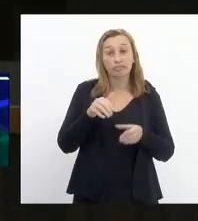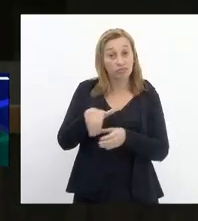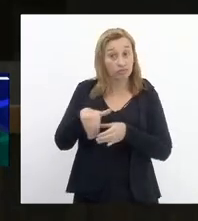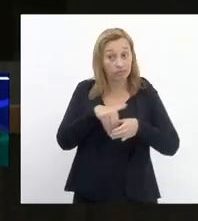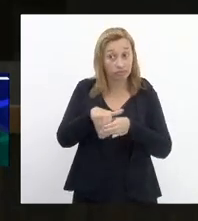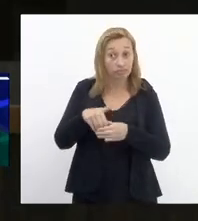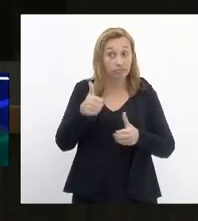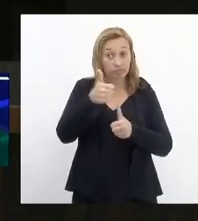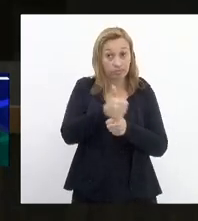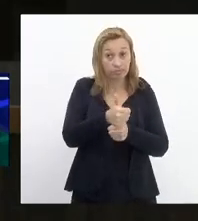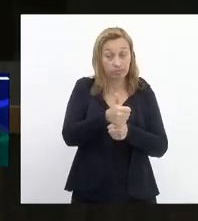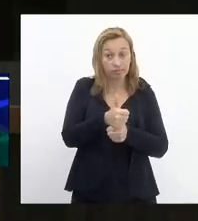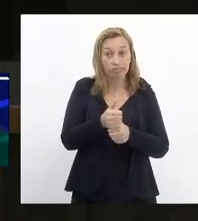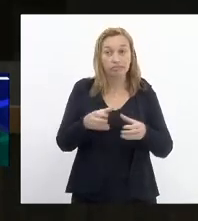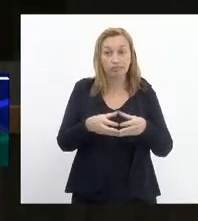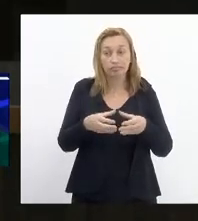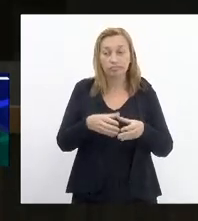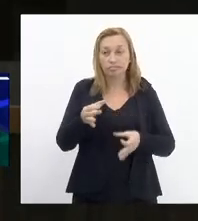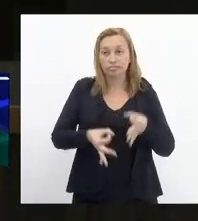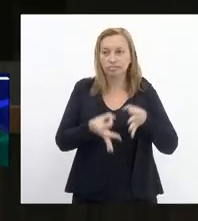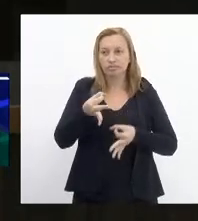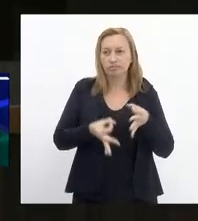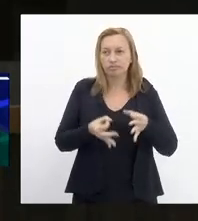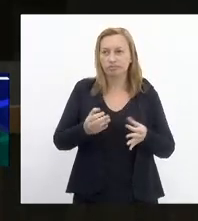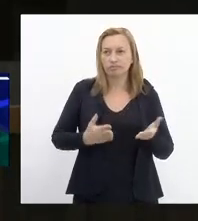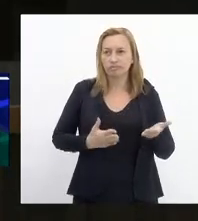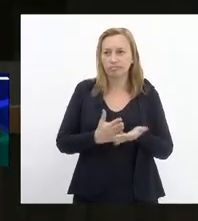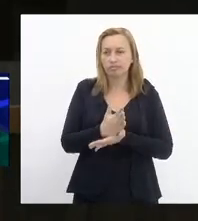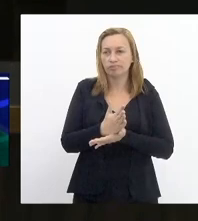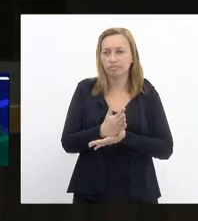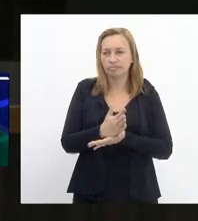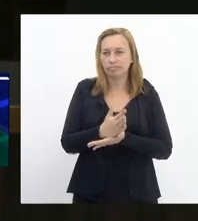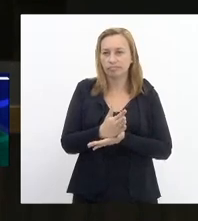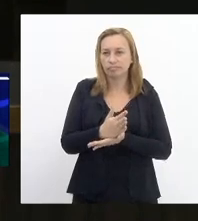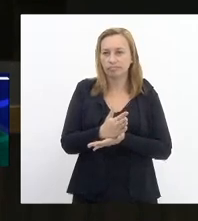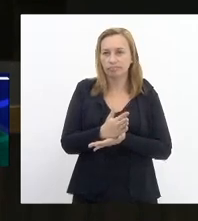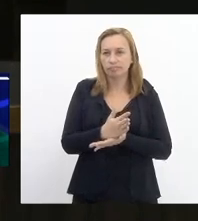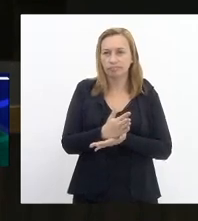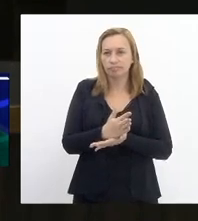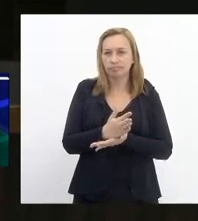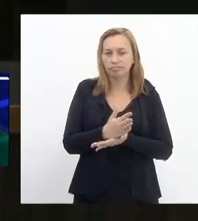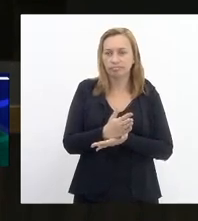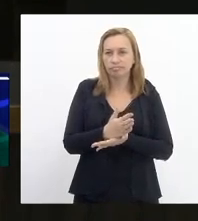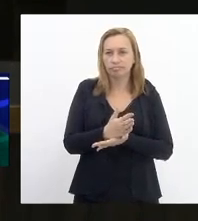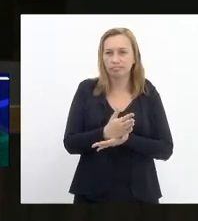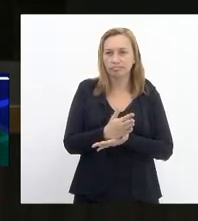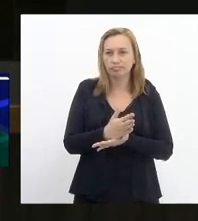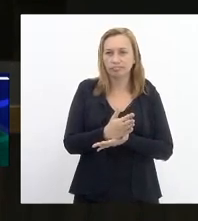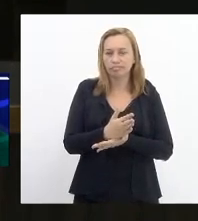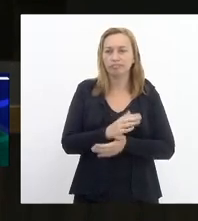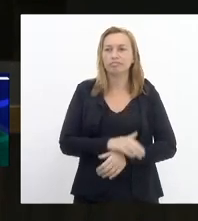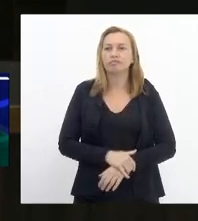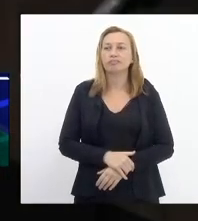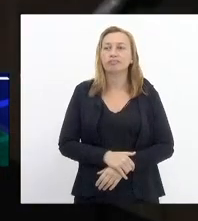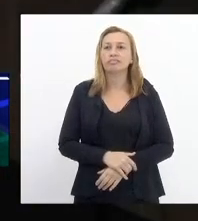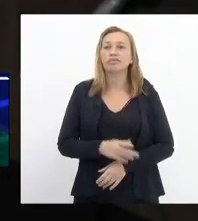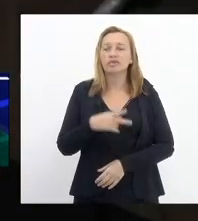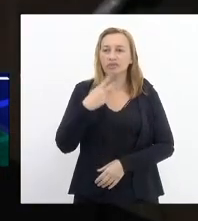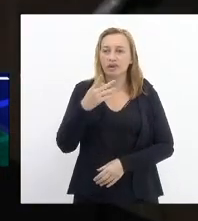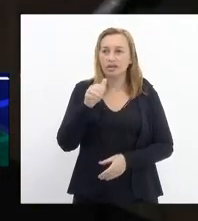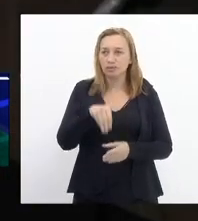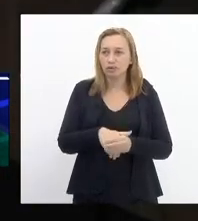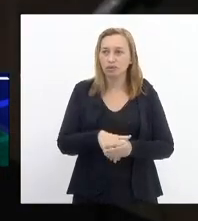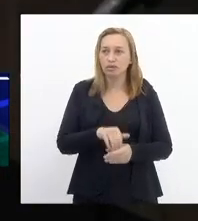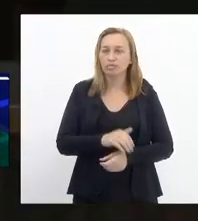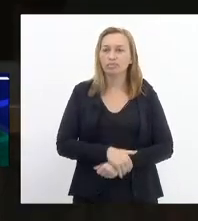votação substitutivo da Comissão de Constituição e Justiça. Seus que aprovam, põe nesse. Como estão, aprovado, vai autógrafo. Declaração de